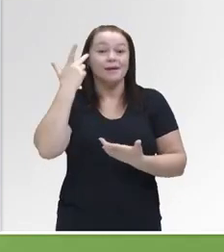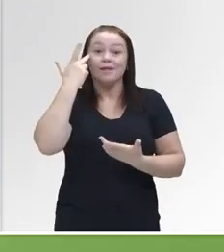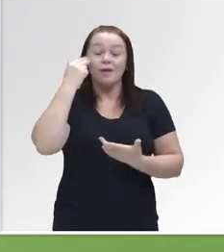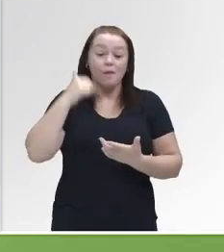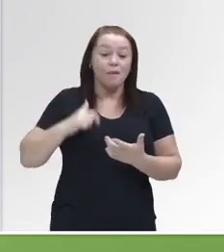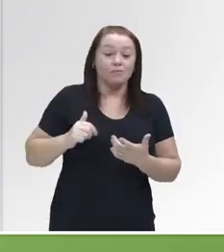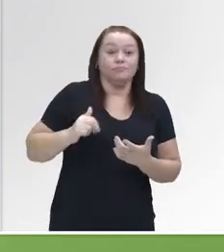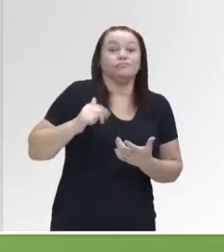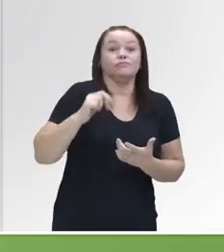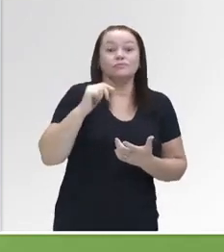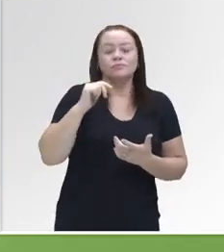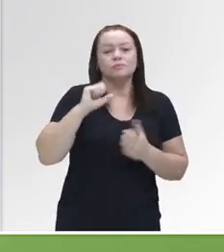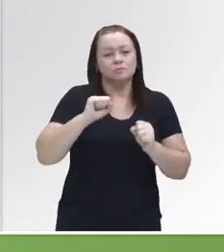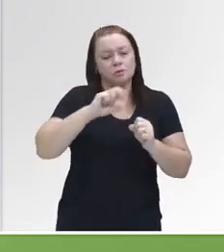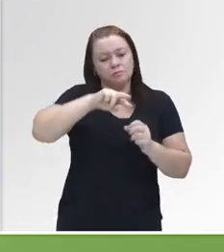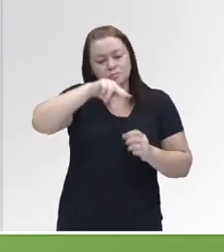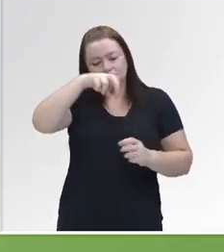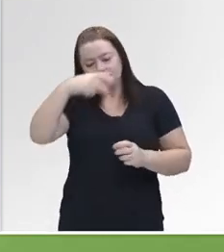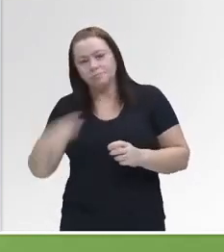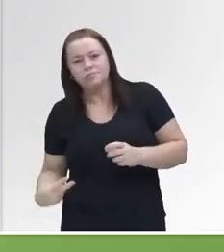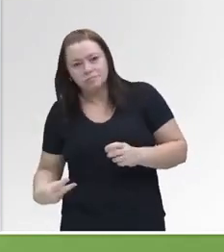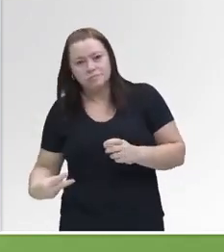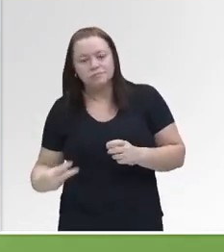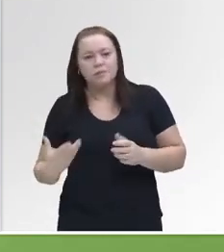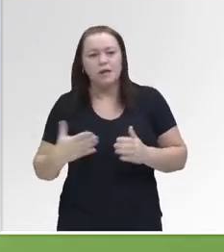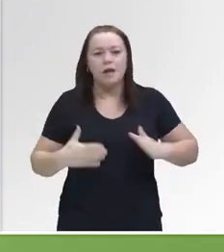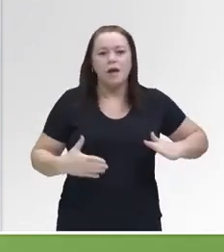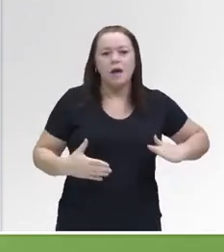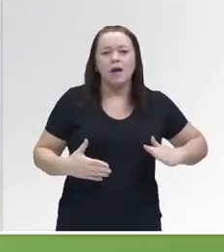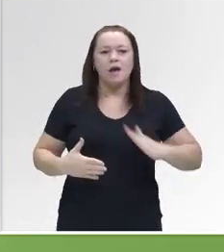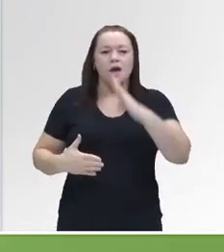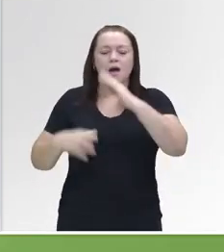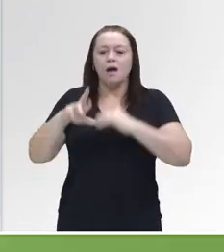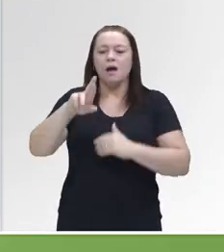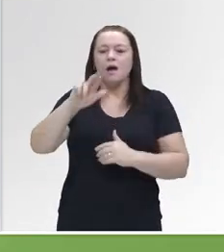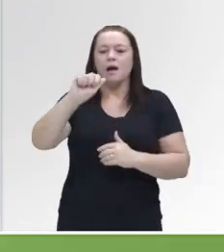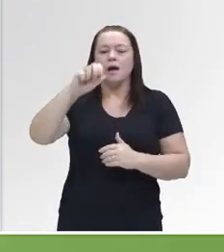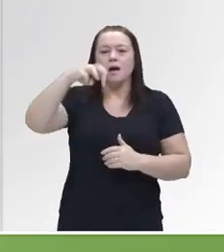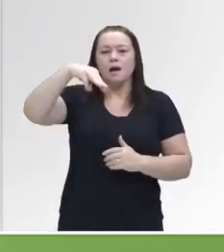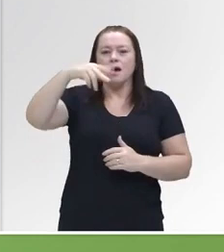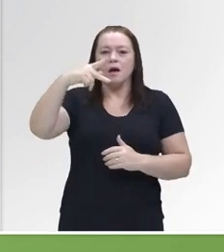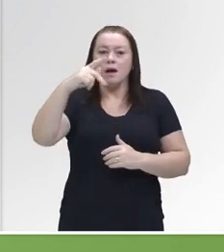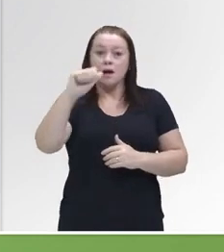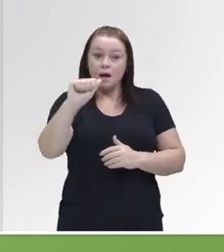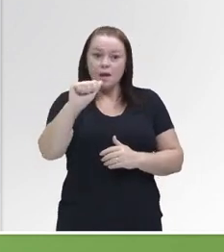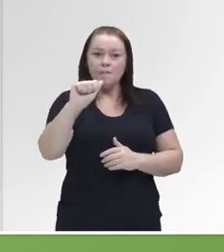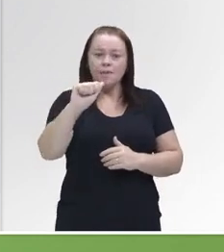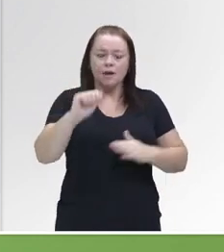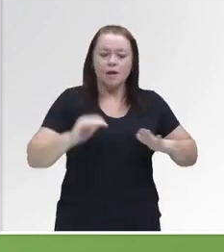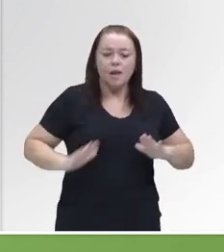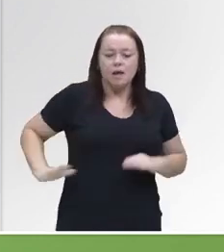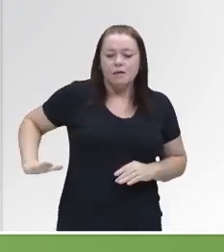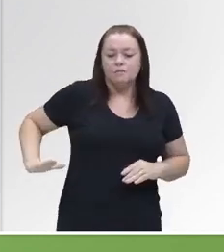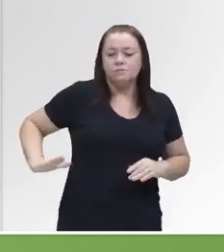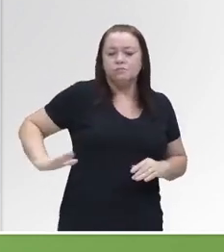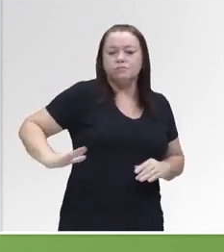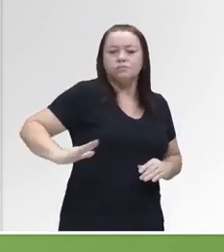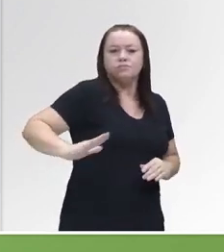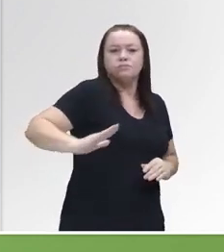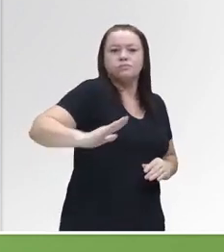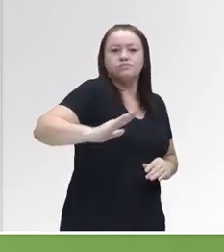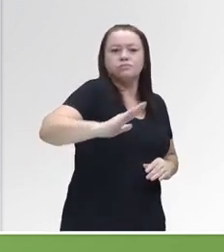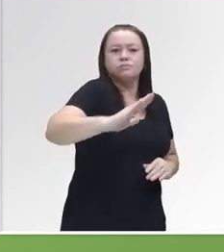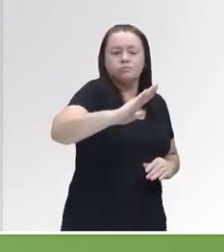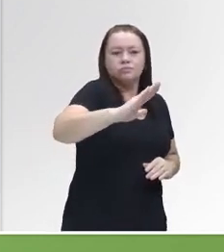escada. Segundo, rampas, né? Rampas são aquelas elevações que você às vezes sobe ou desce correndo, e